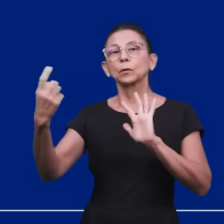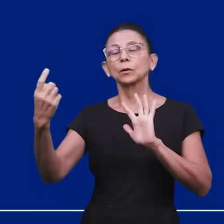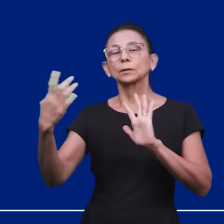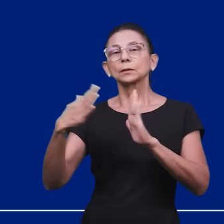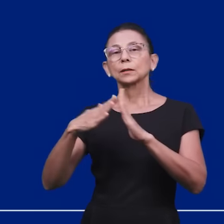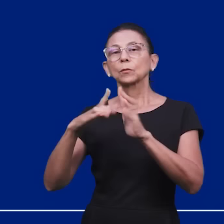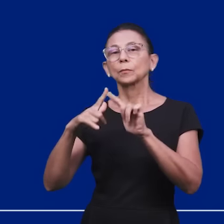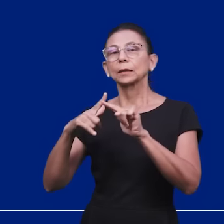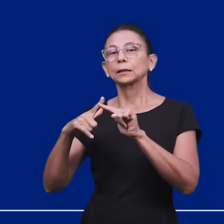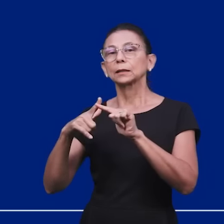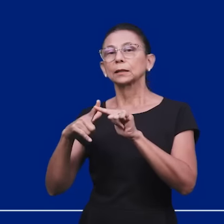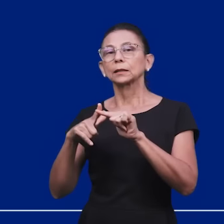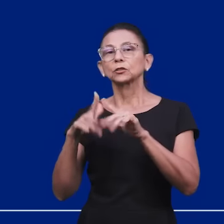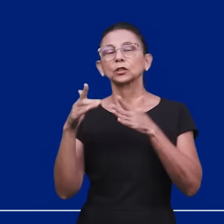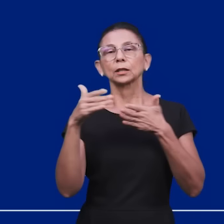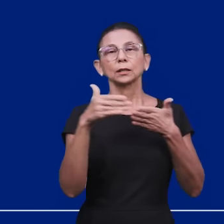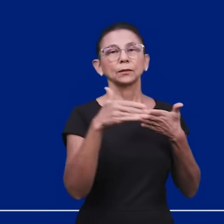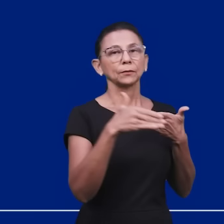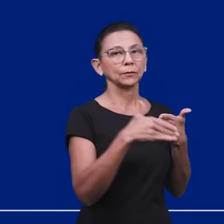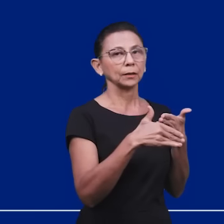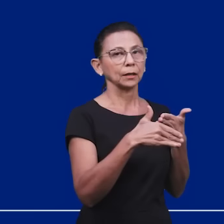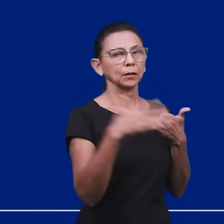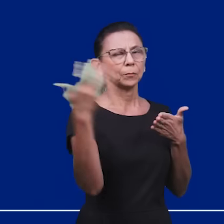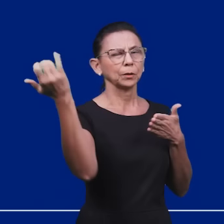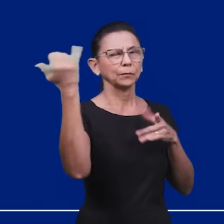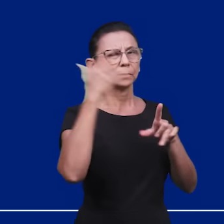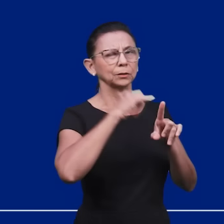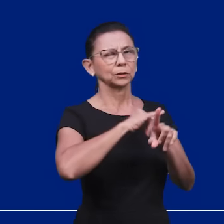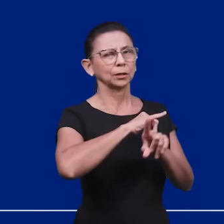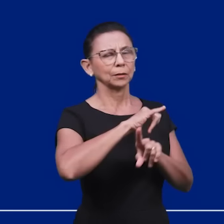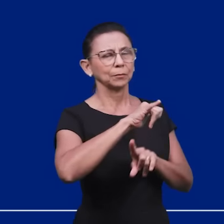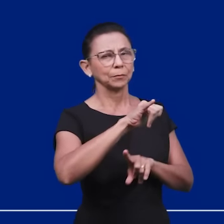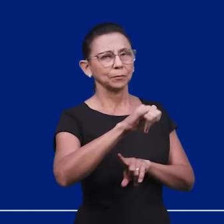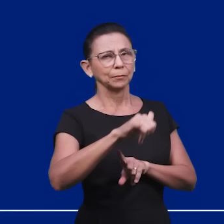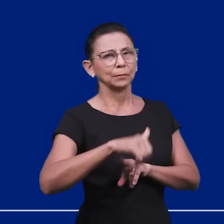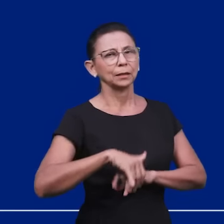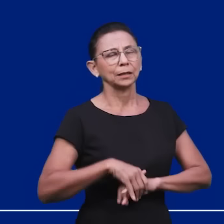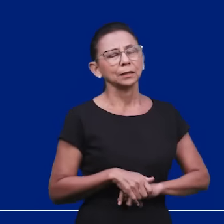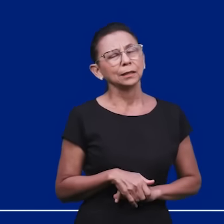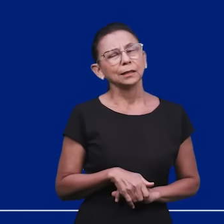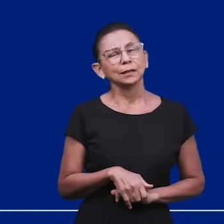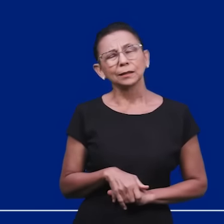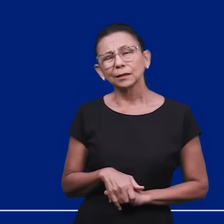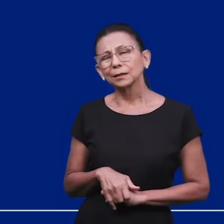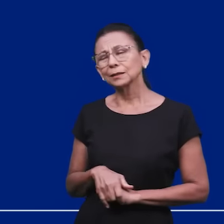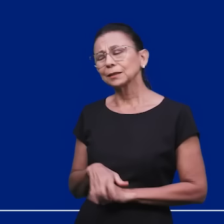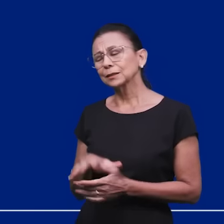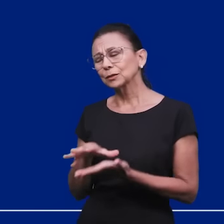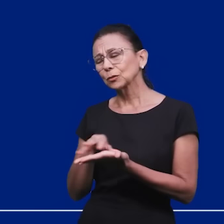de uma igreja infiel que até aparentou ter características da igreja